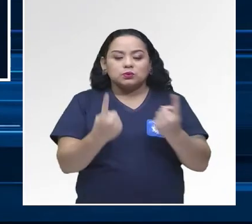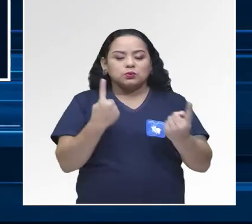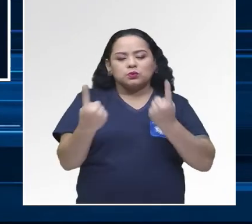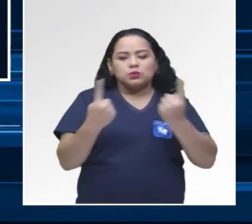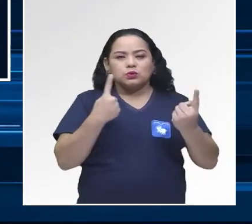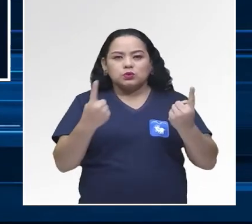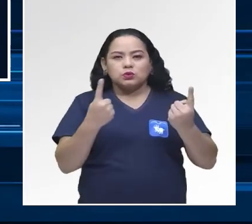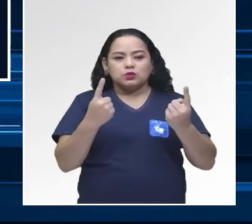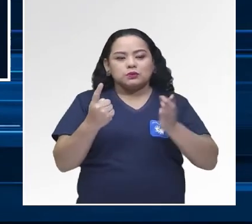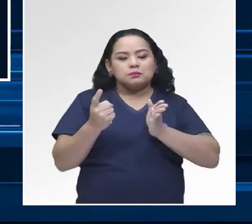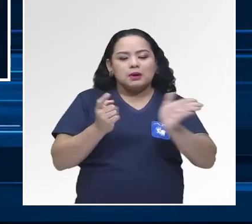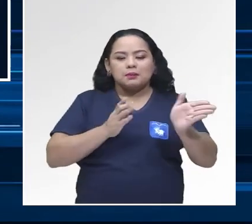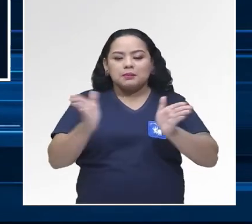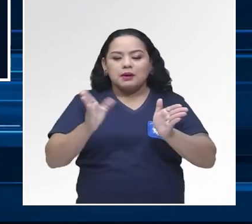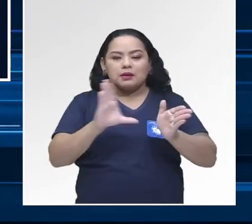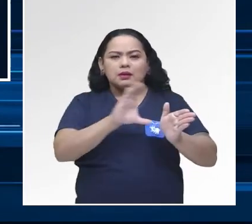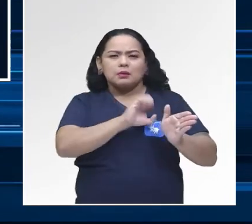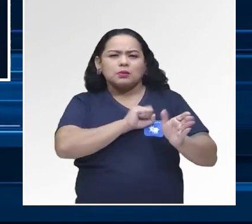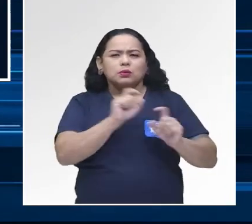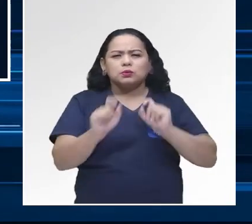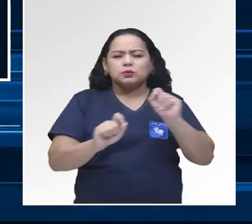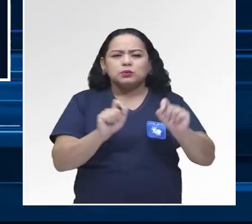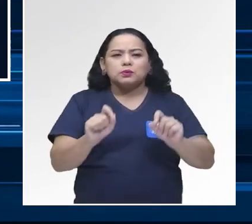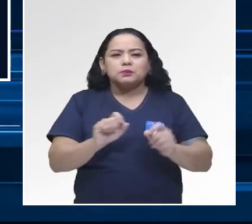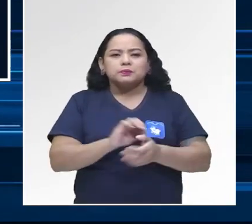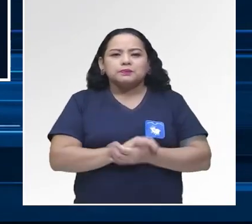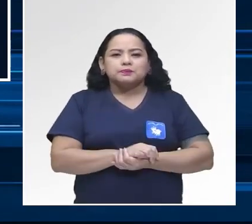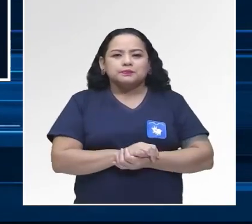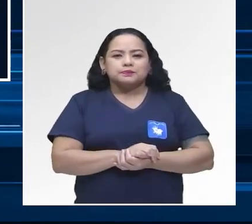Né? Então,